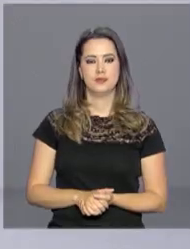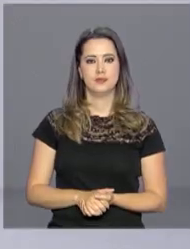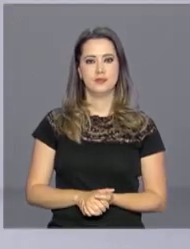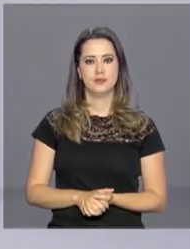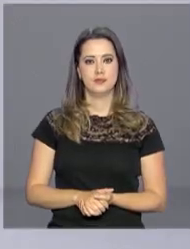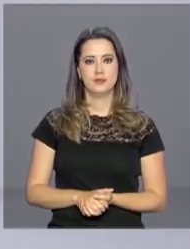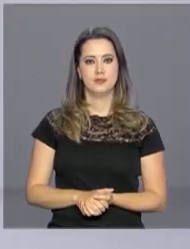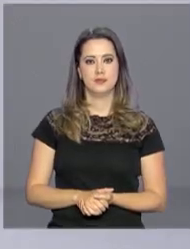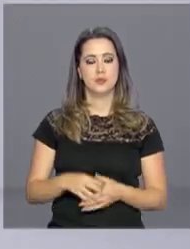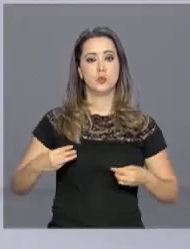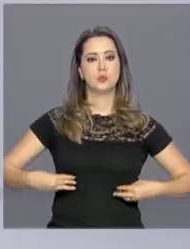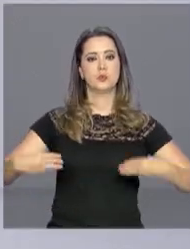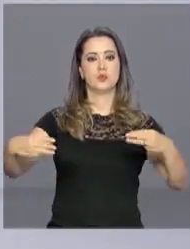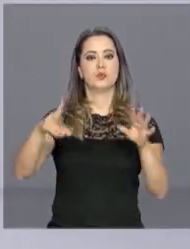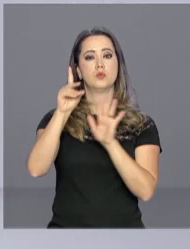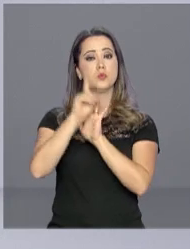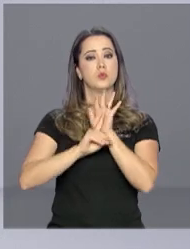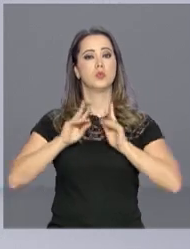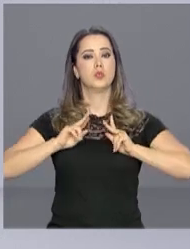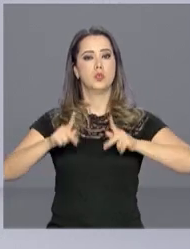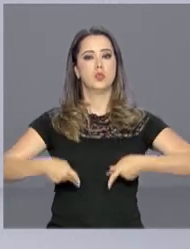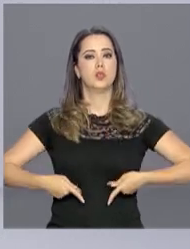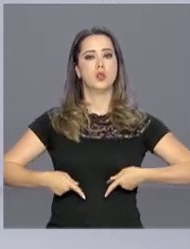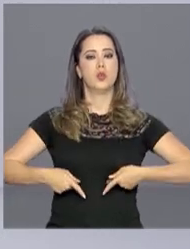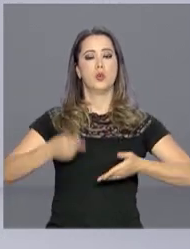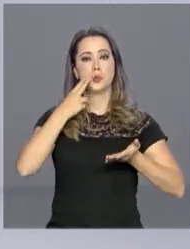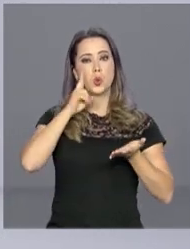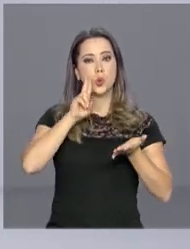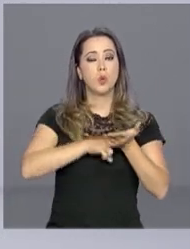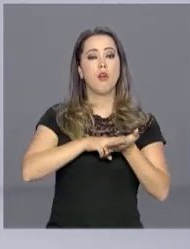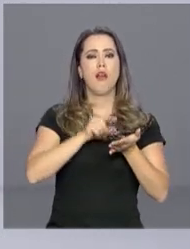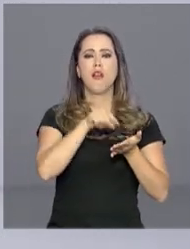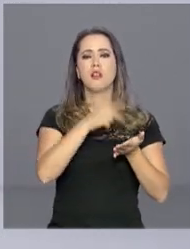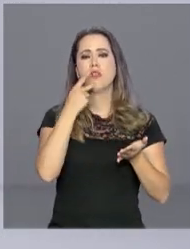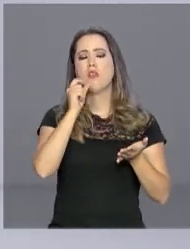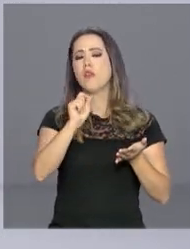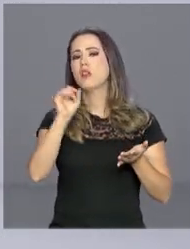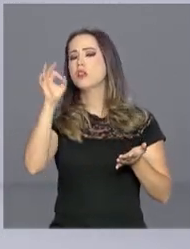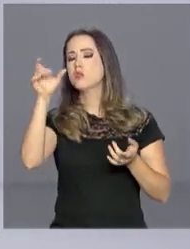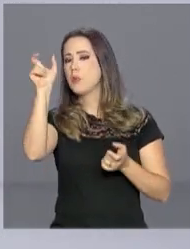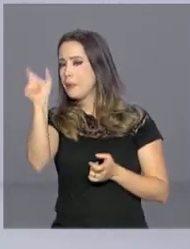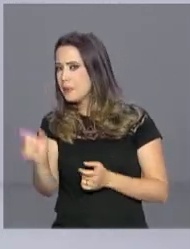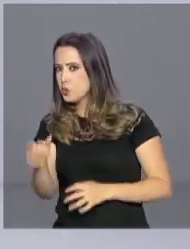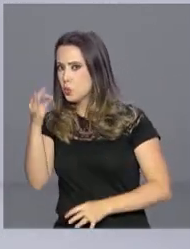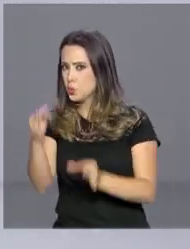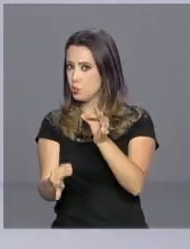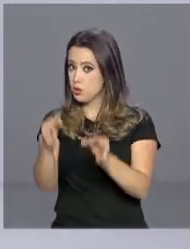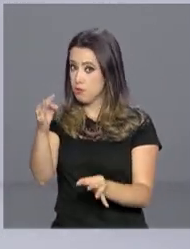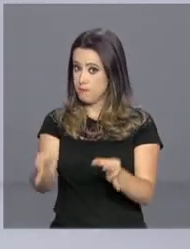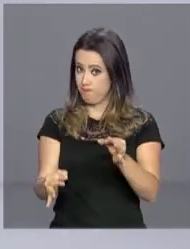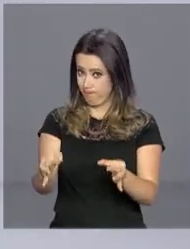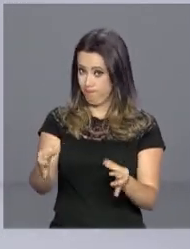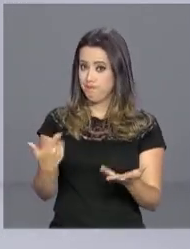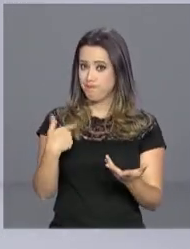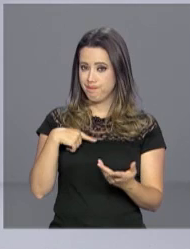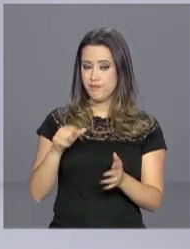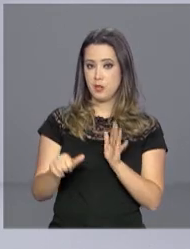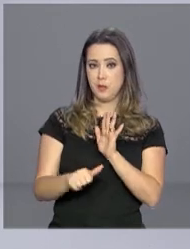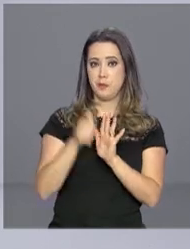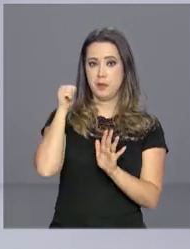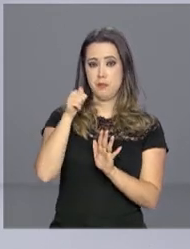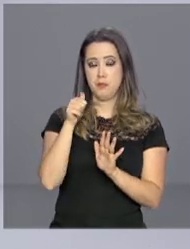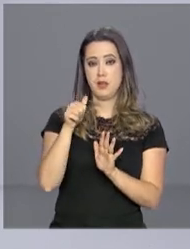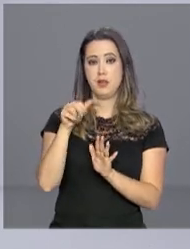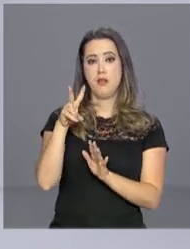o ministério dos direitos humanos emitiu nota sobre a decisão do juiz helder girão barreto da 1ª vara federal de